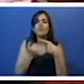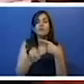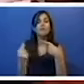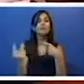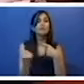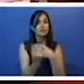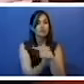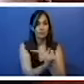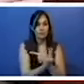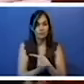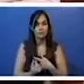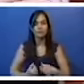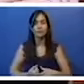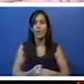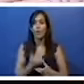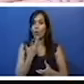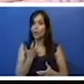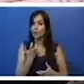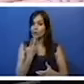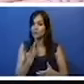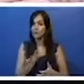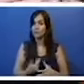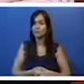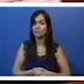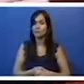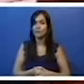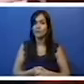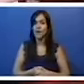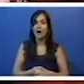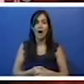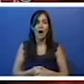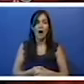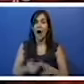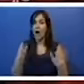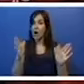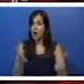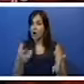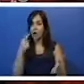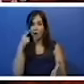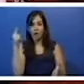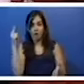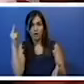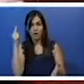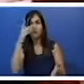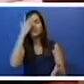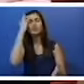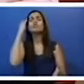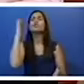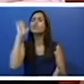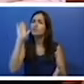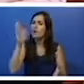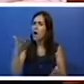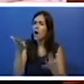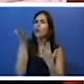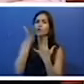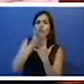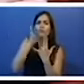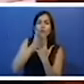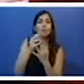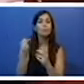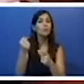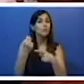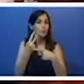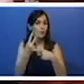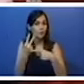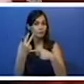representam a parte colorida e olha para o primeiro nós já fizemos dividimos por dois ou dois